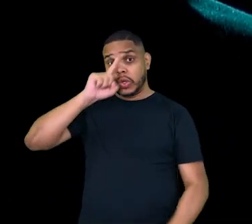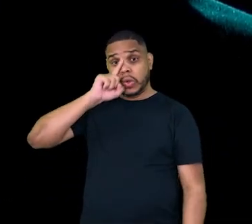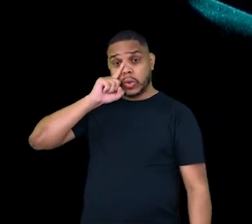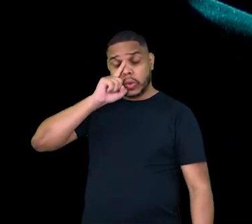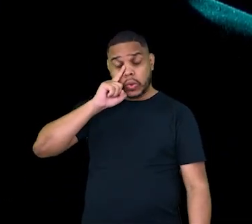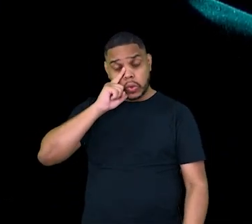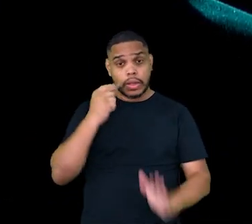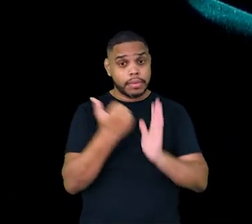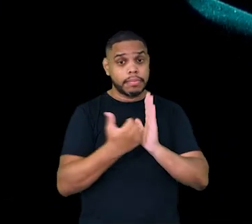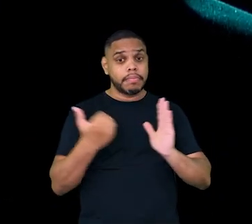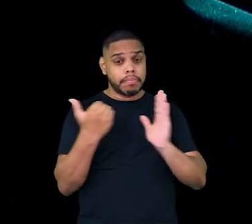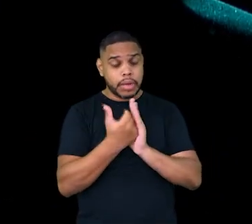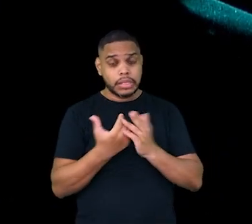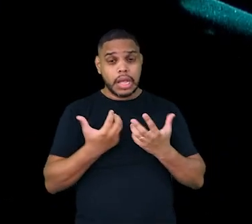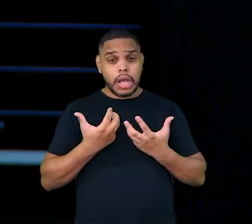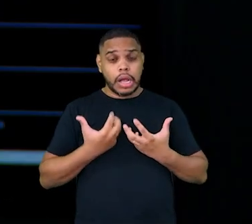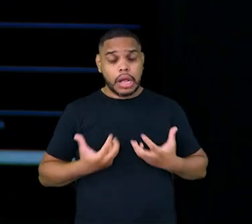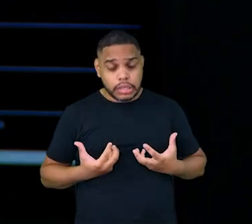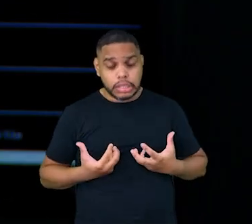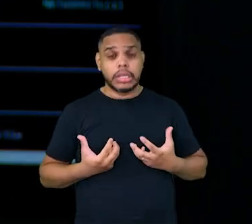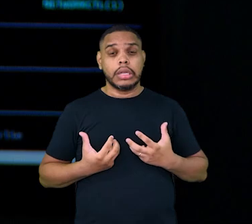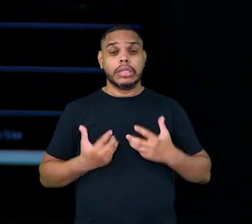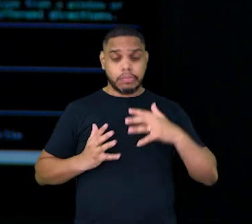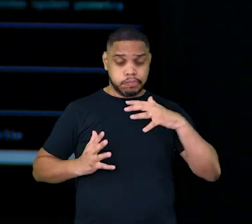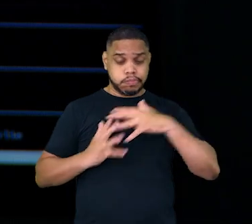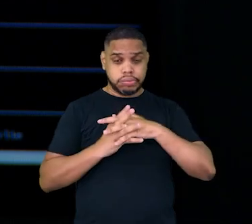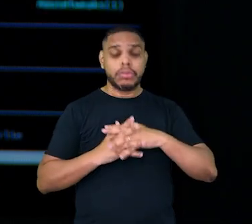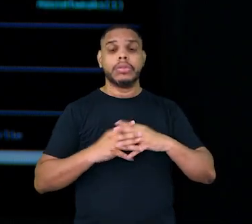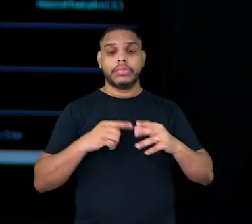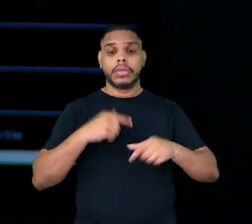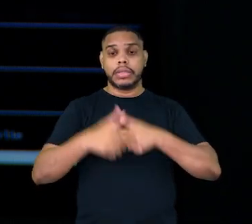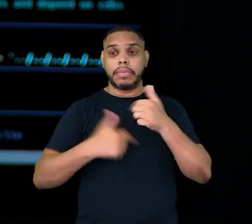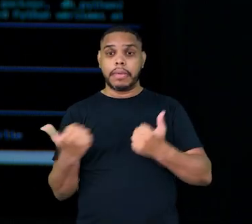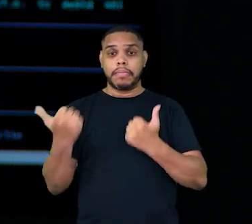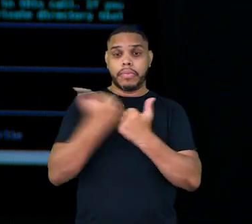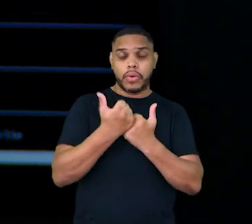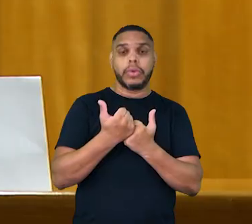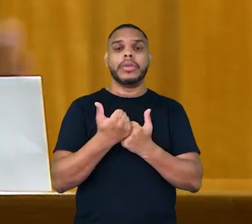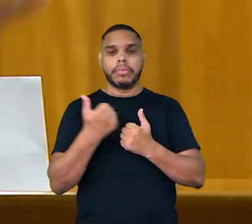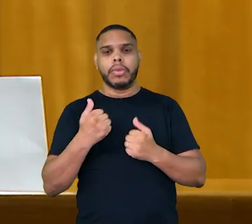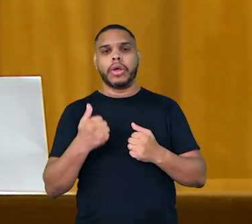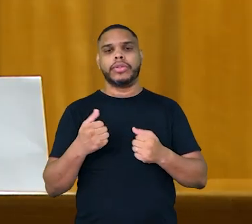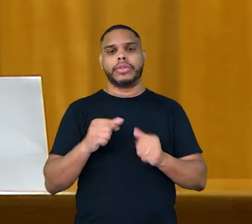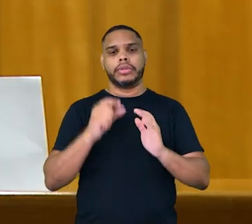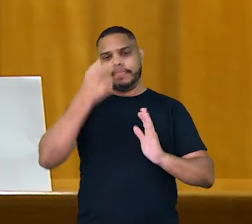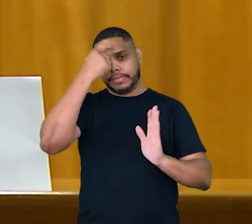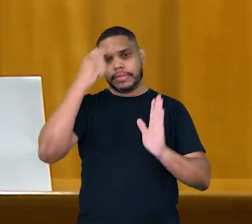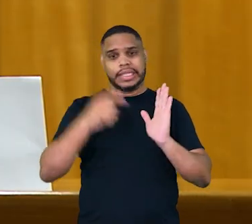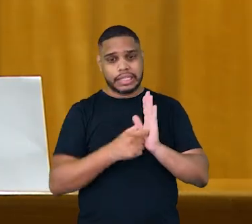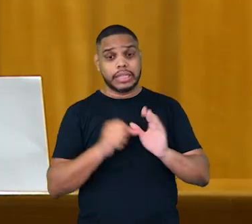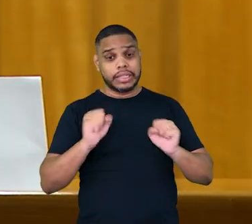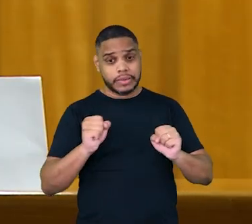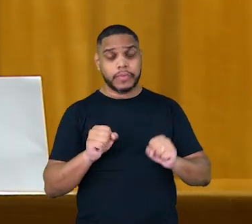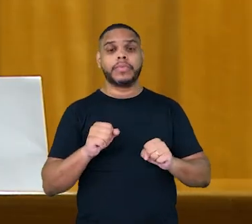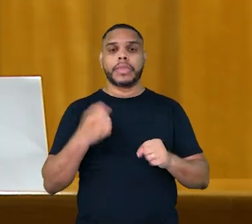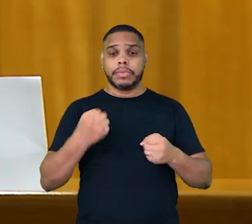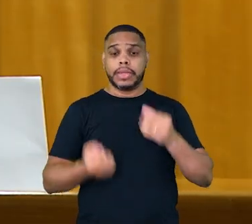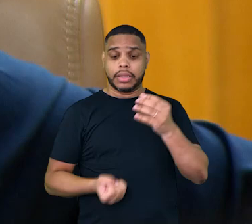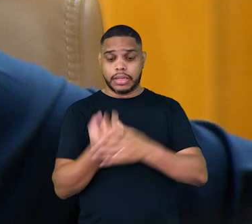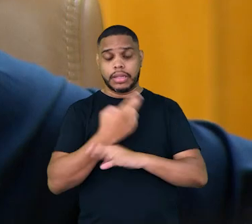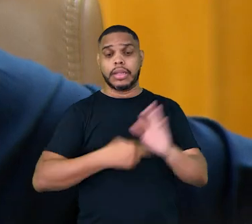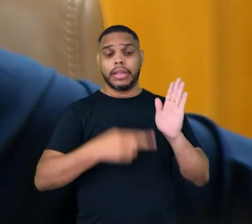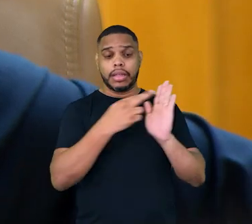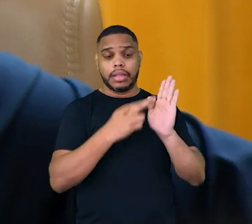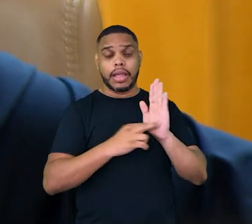riscos como o aumento do estresse e a substituição de trabalhadores por máquinas. Os participantes defenderam uma